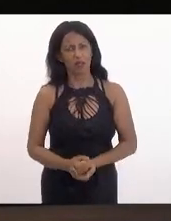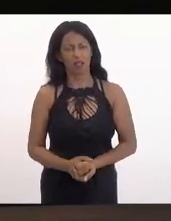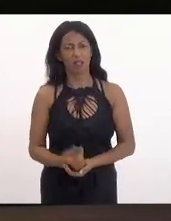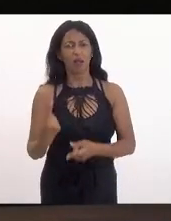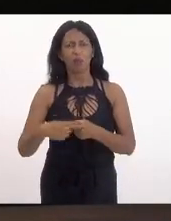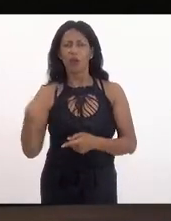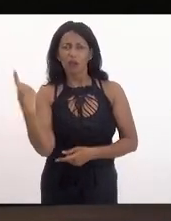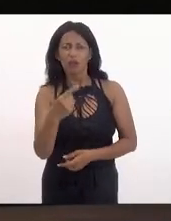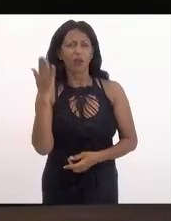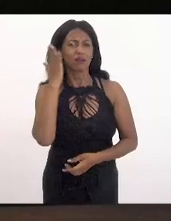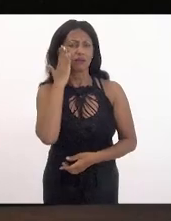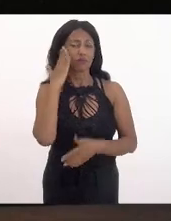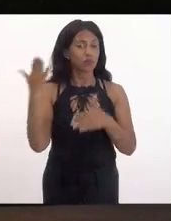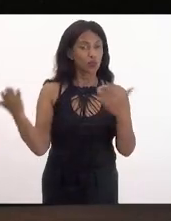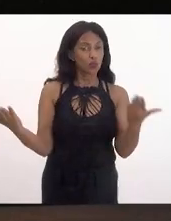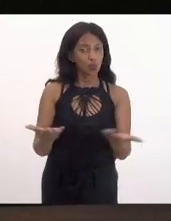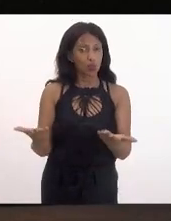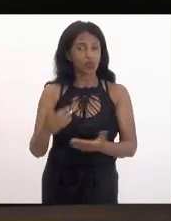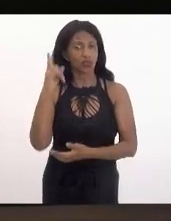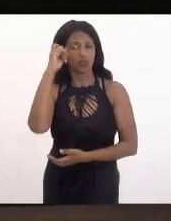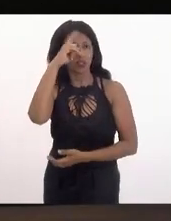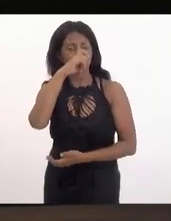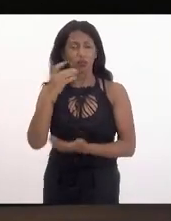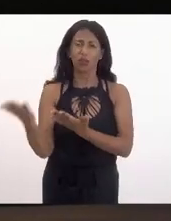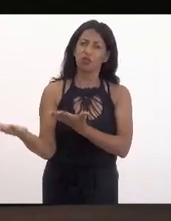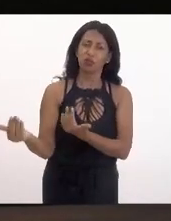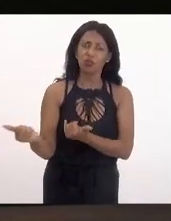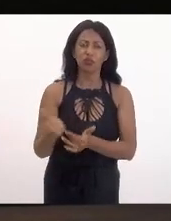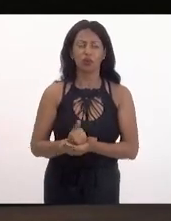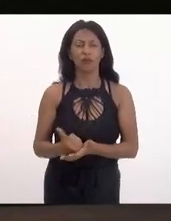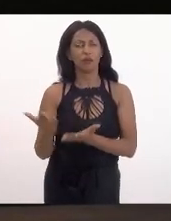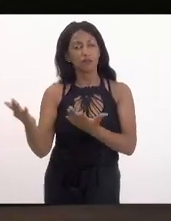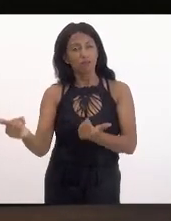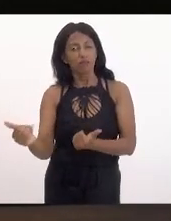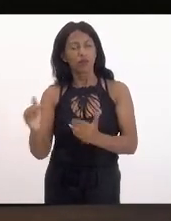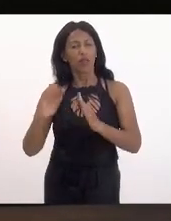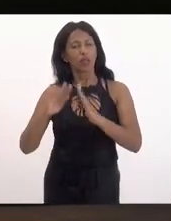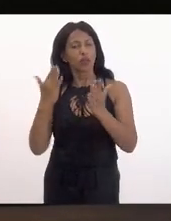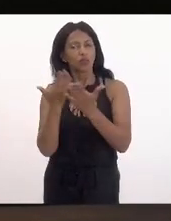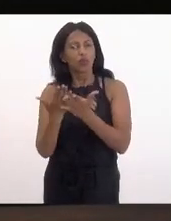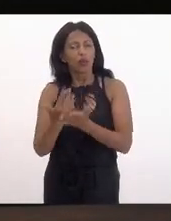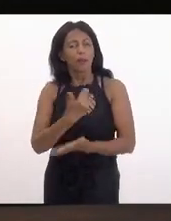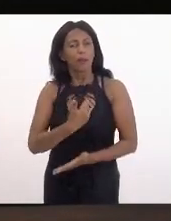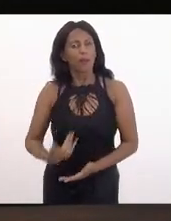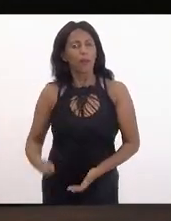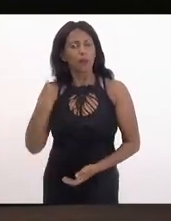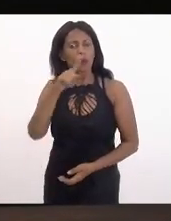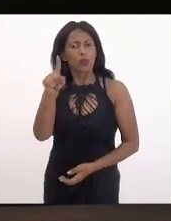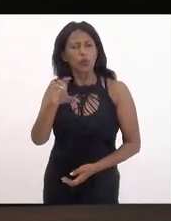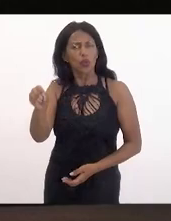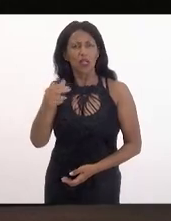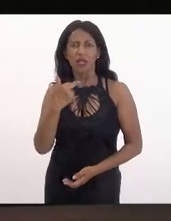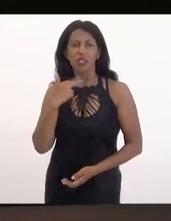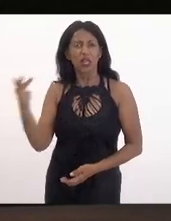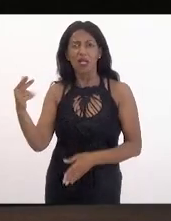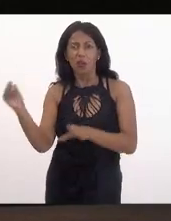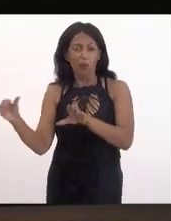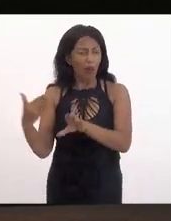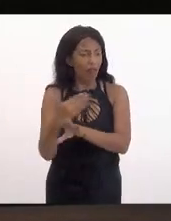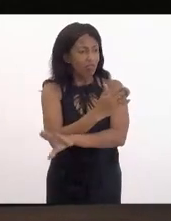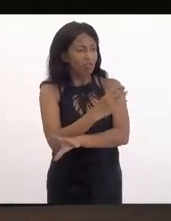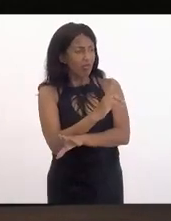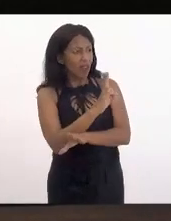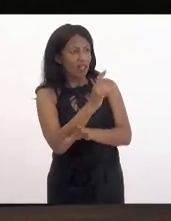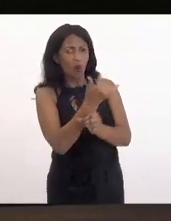porque nós sabemos hoje na dificuldade dos jovens estuda na escola pública elas vão Leste essa não passa para UERJ